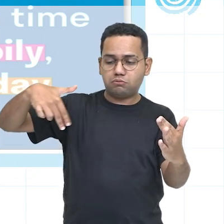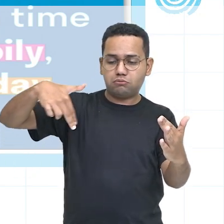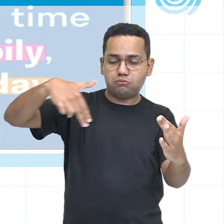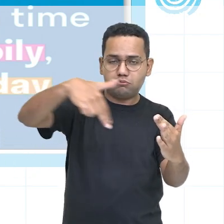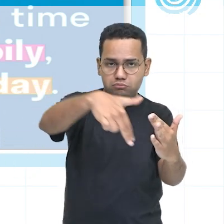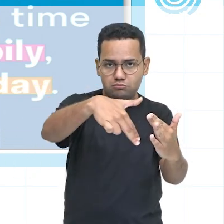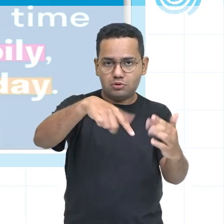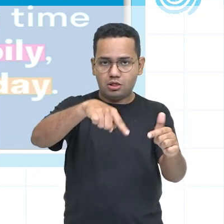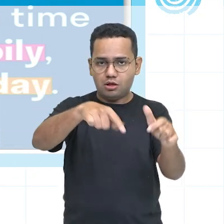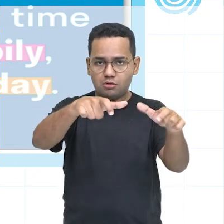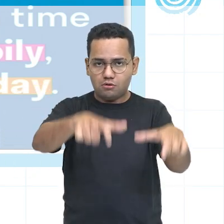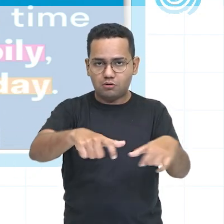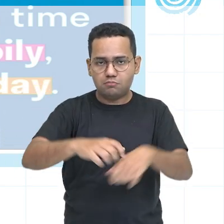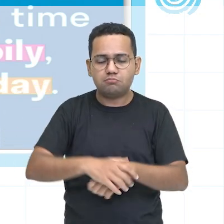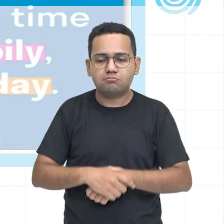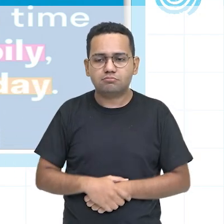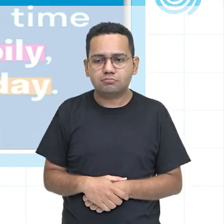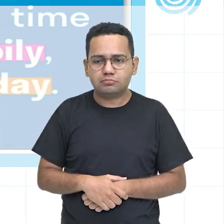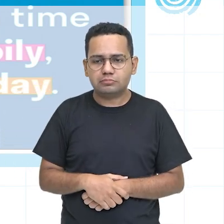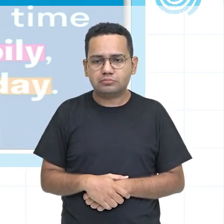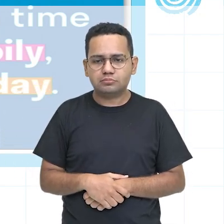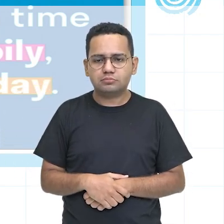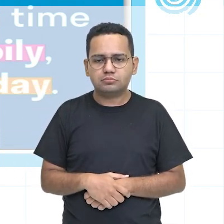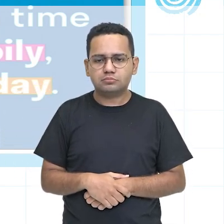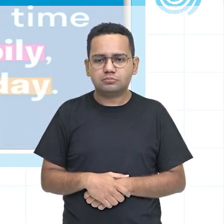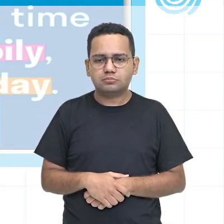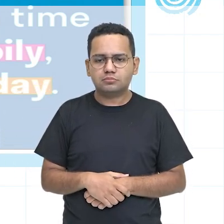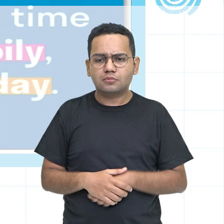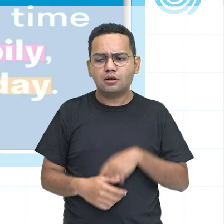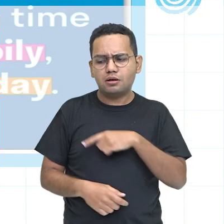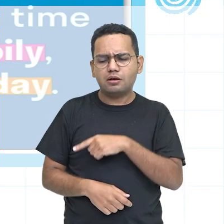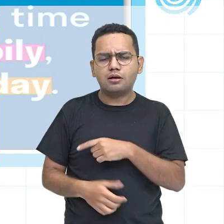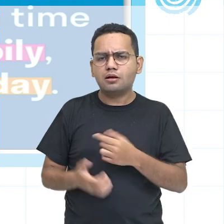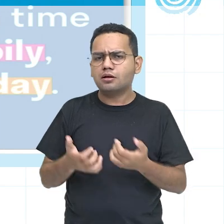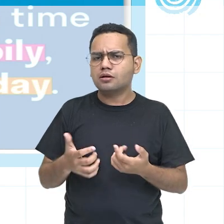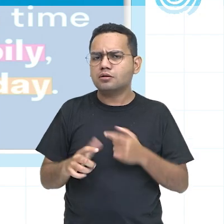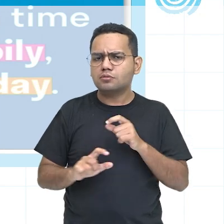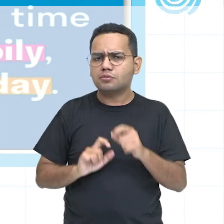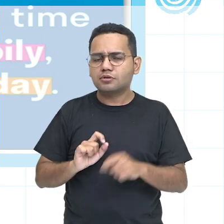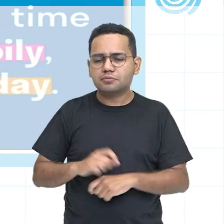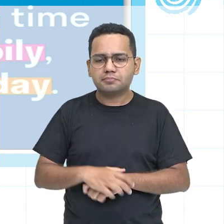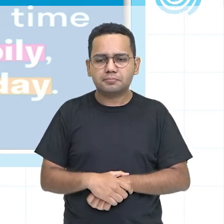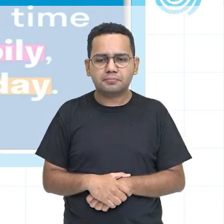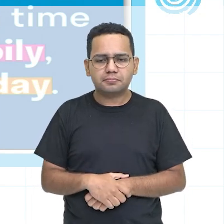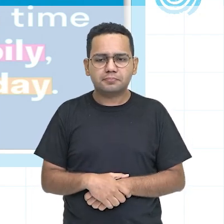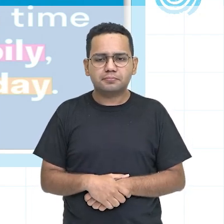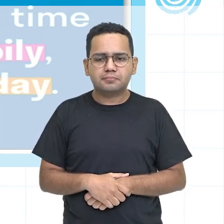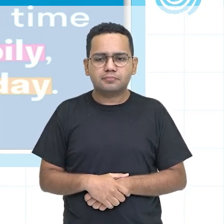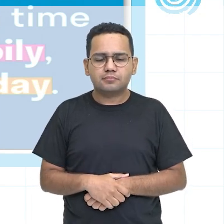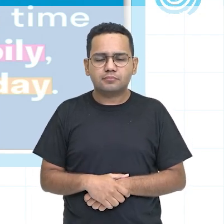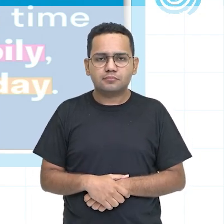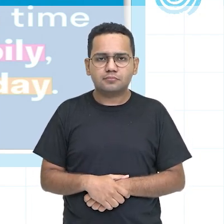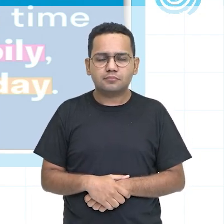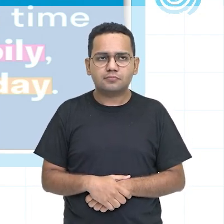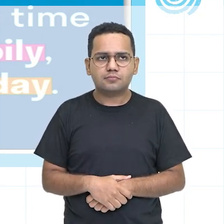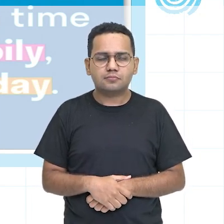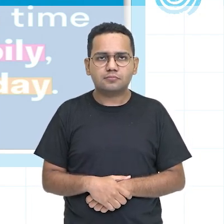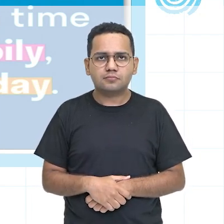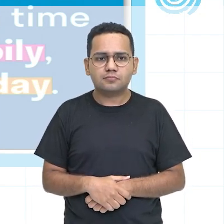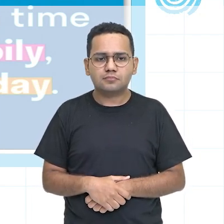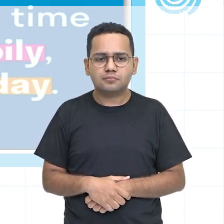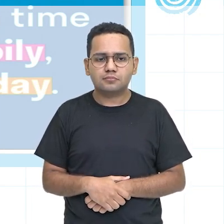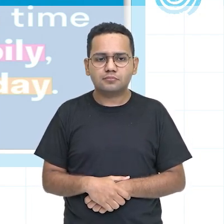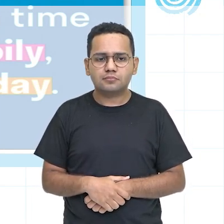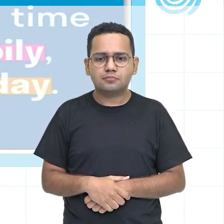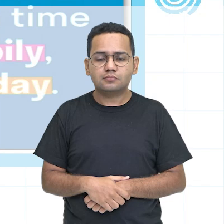He wanted, ele quis, né, ele queria, to arrive early today. Ele queria